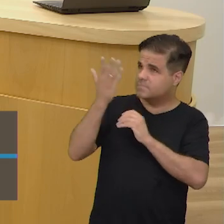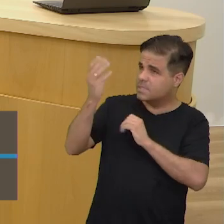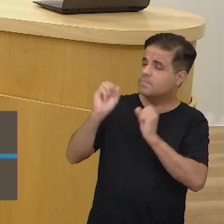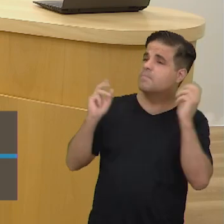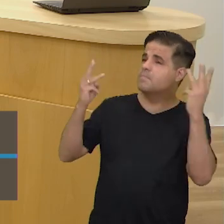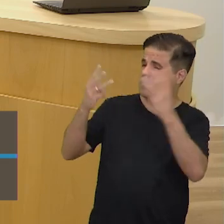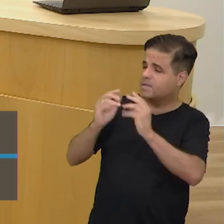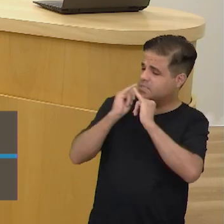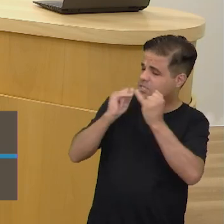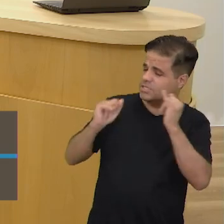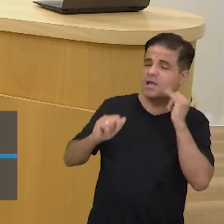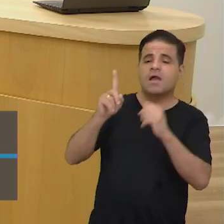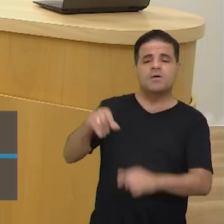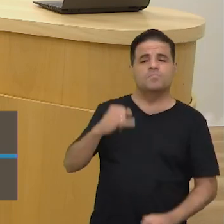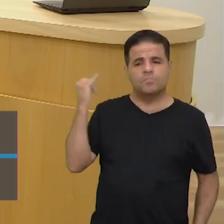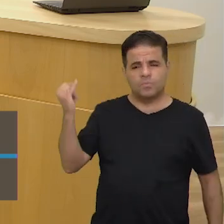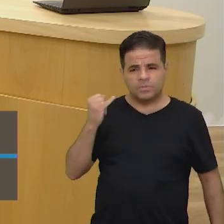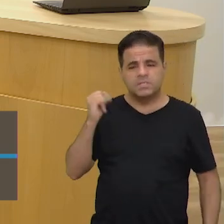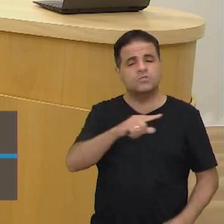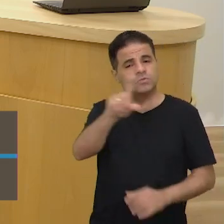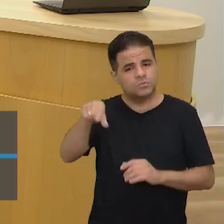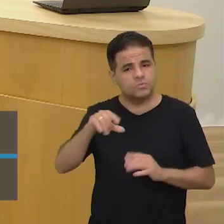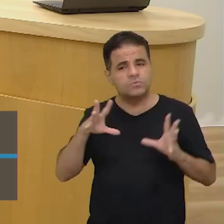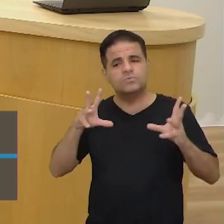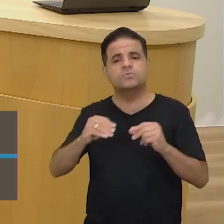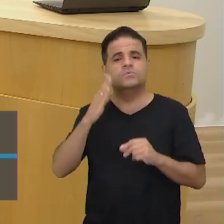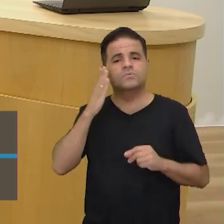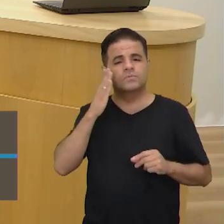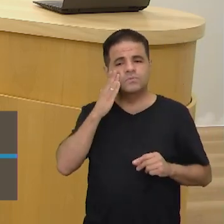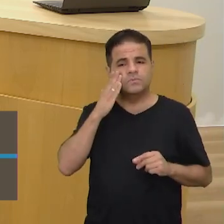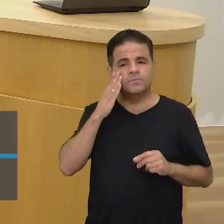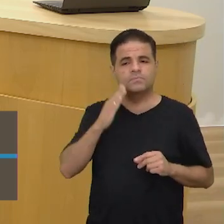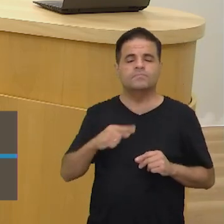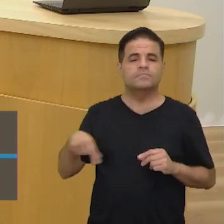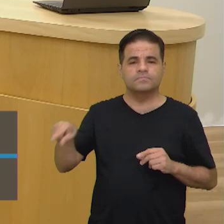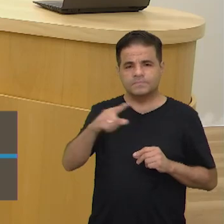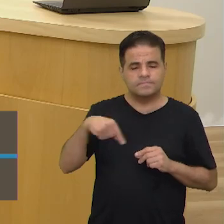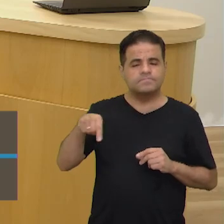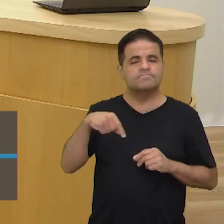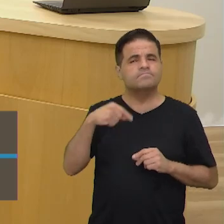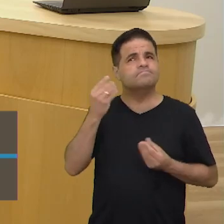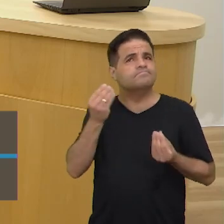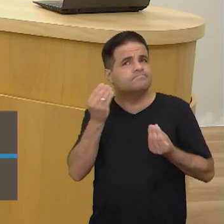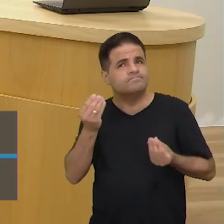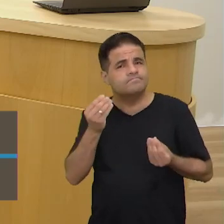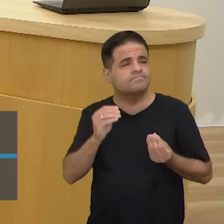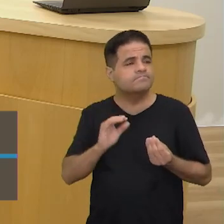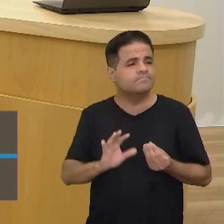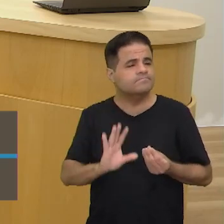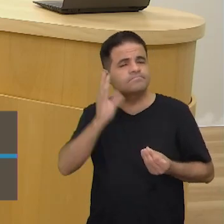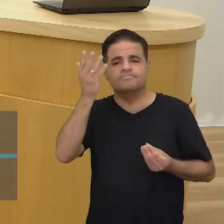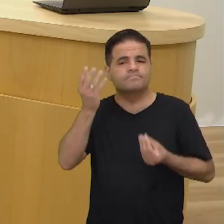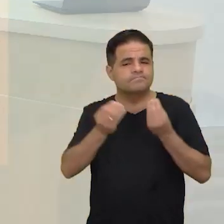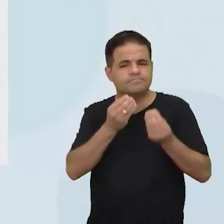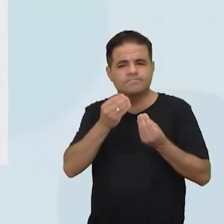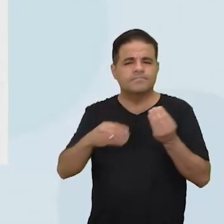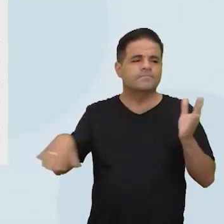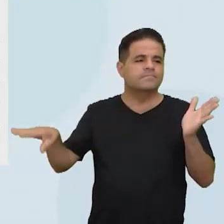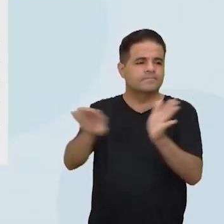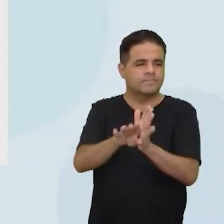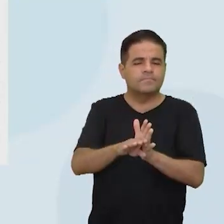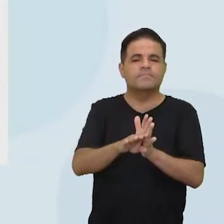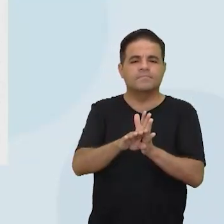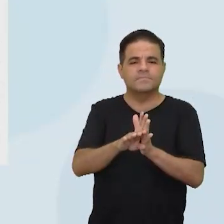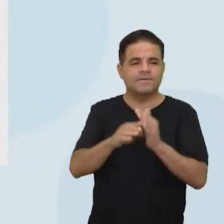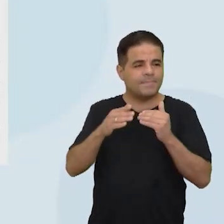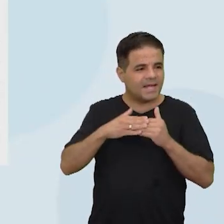energia é importante, né, os nossos estudantes saber a relação de uma para outra, né? Como é que acontece isso? Mas vamos chegar lá. Só, tem essa